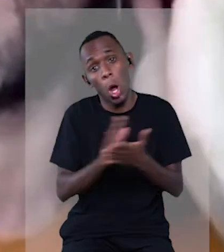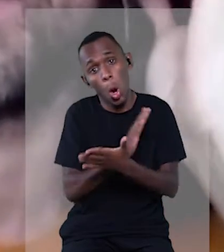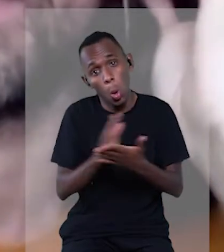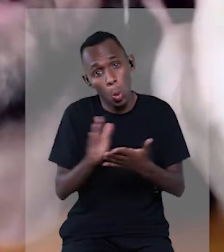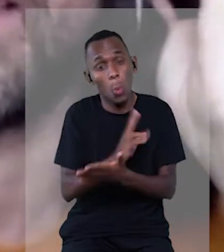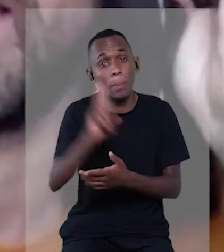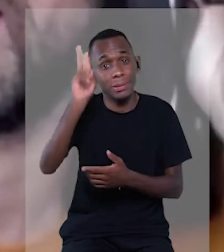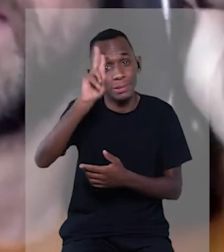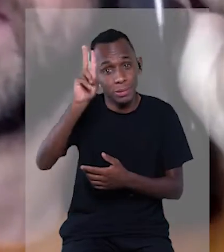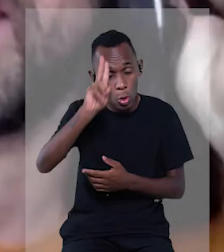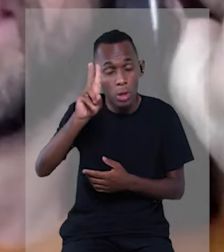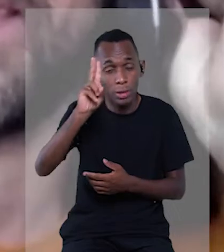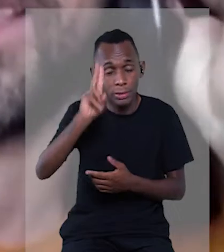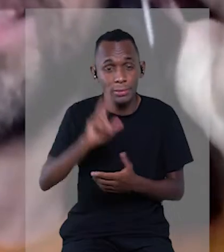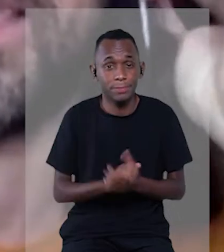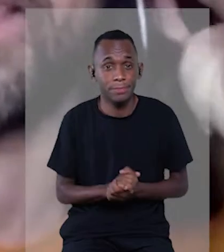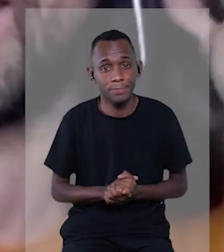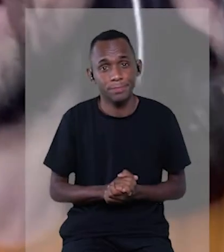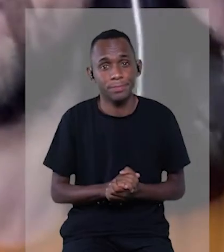Algumas histórias